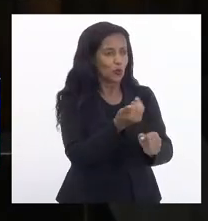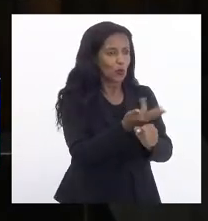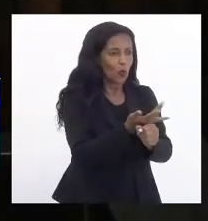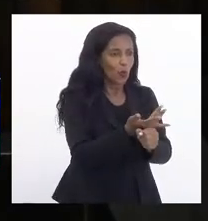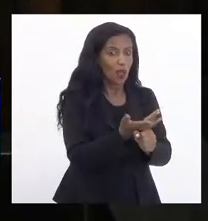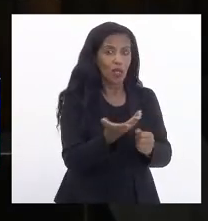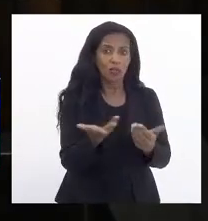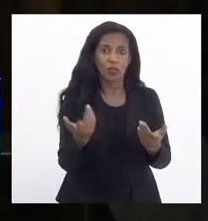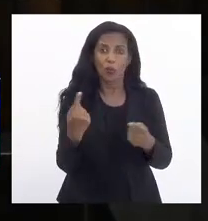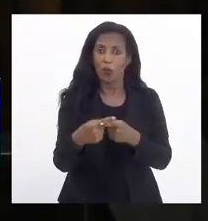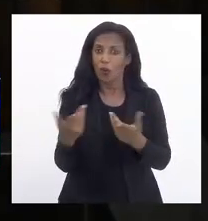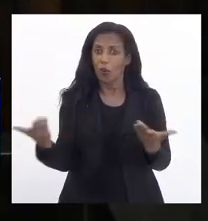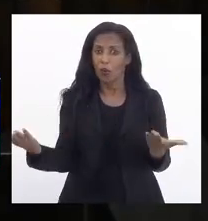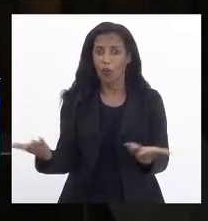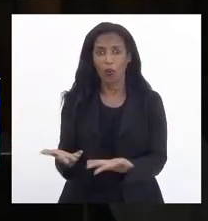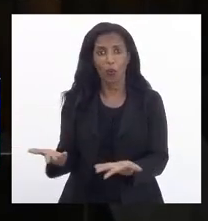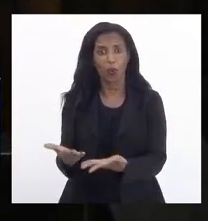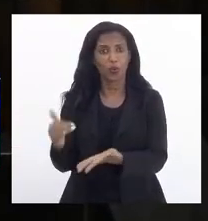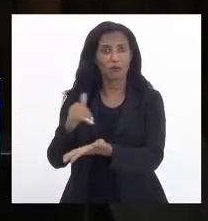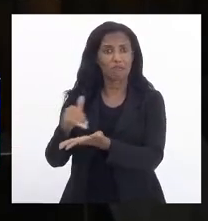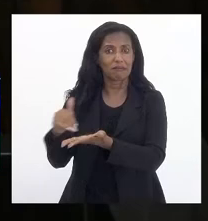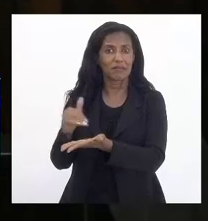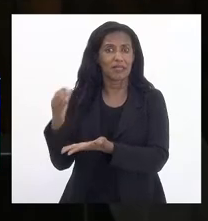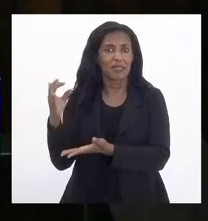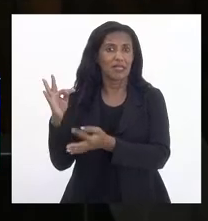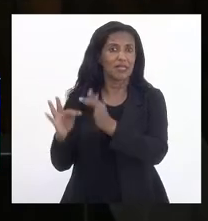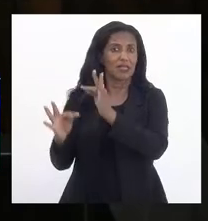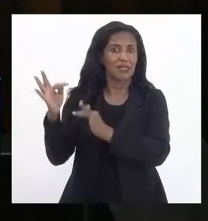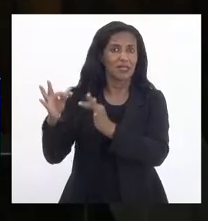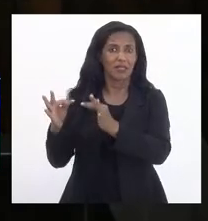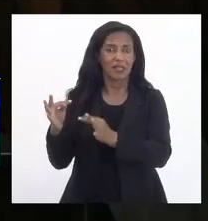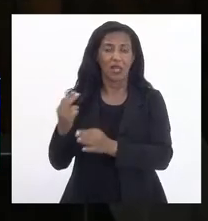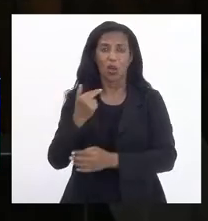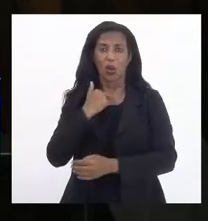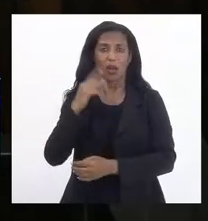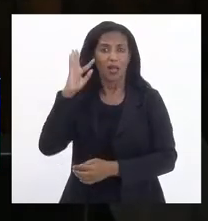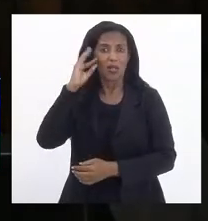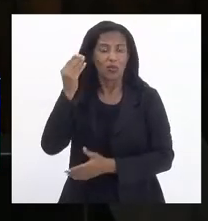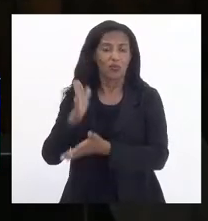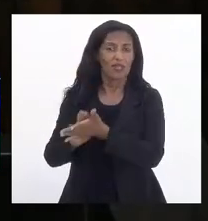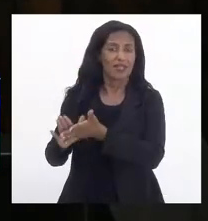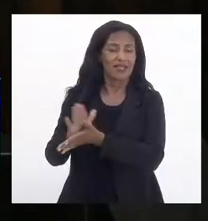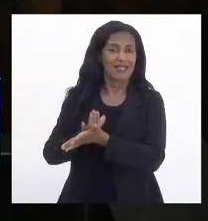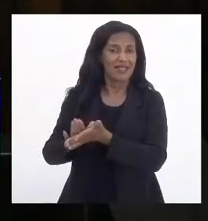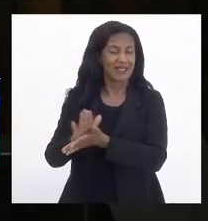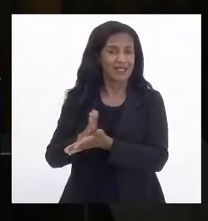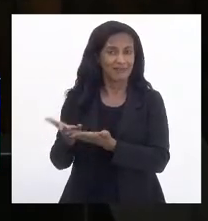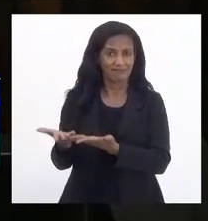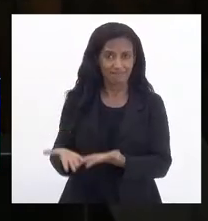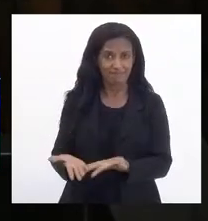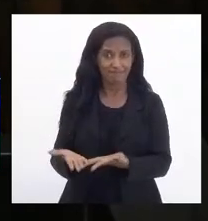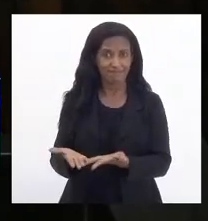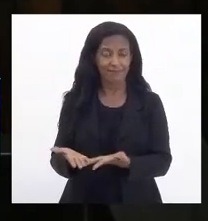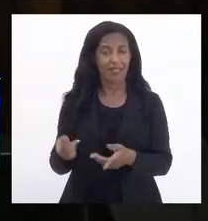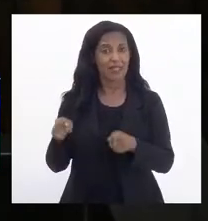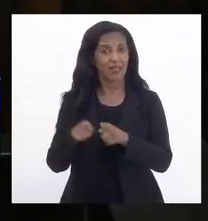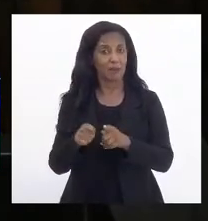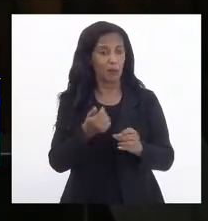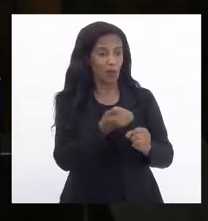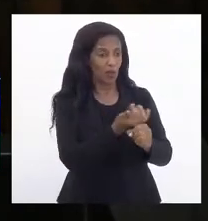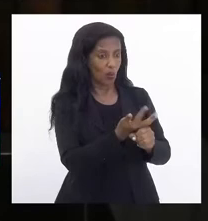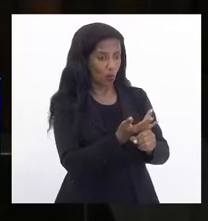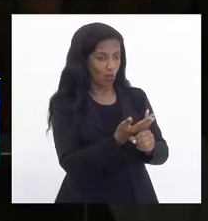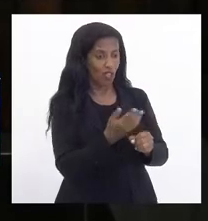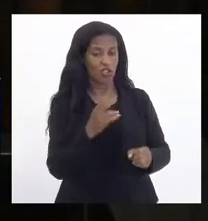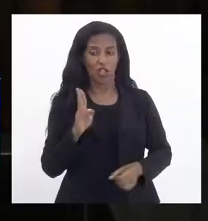hoje, com uma Secretaria de Ciência e Tecnologia que não consegue tomar iniciativas de induzir o ensino superior. Até porque a UERJ e a UENF têm